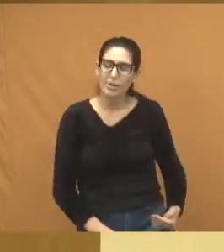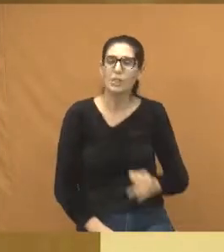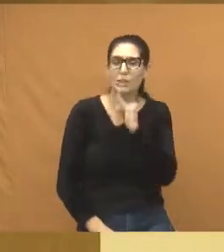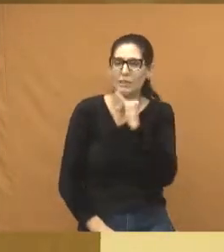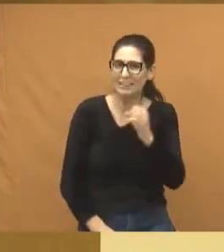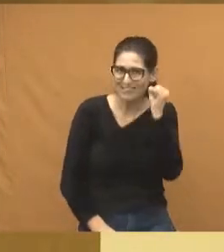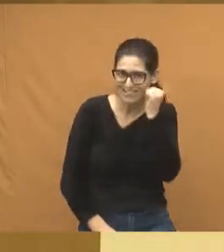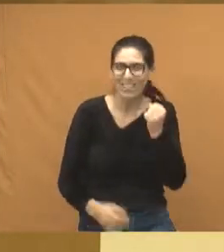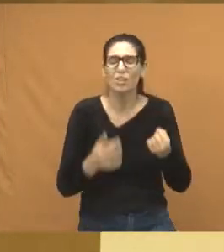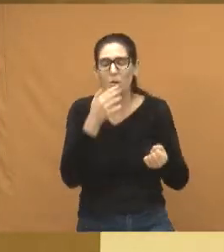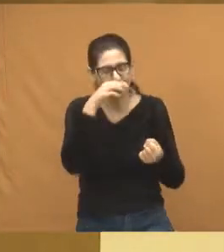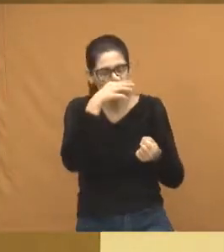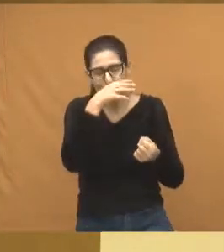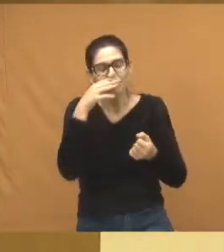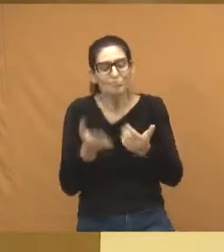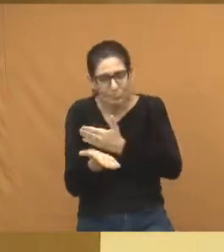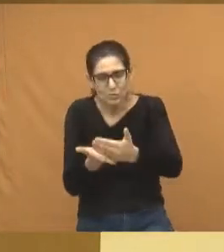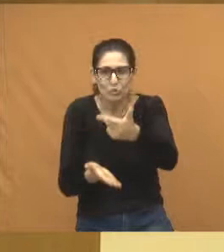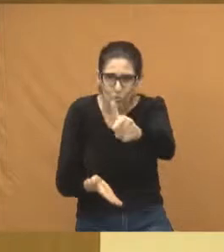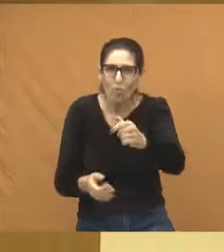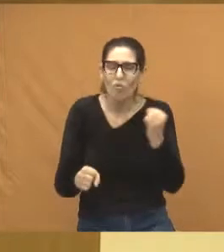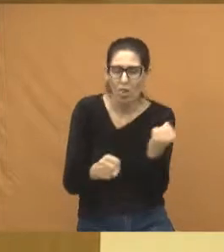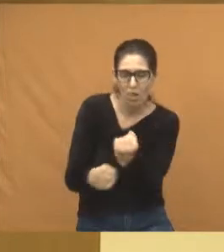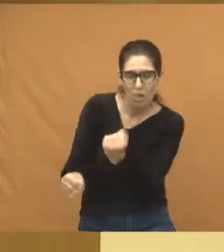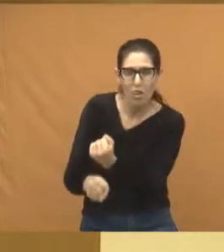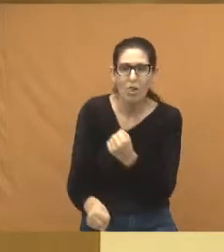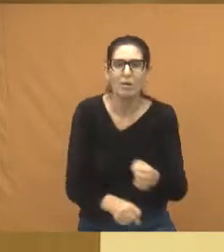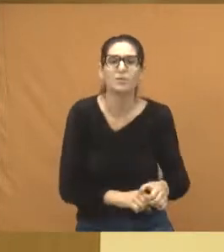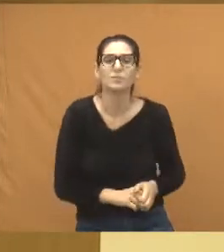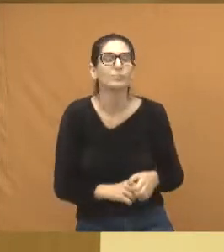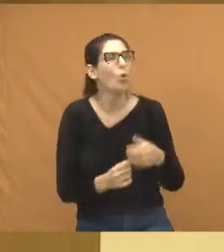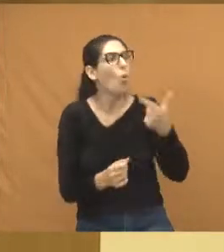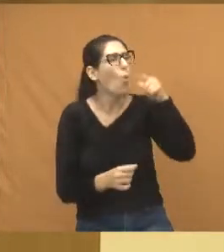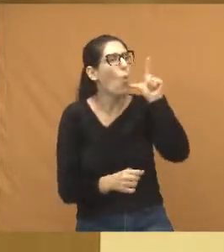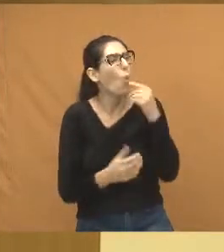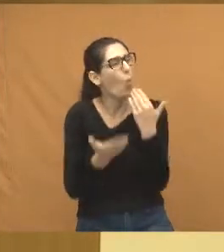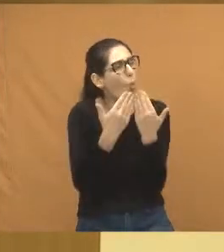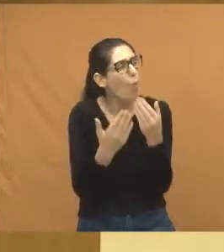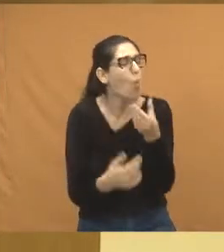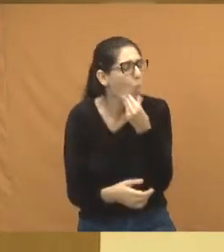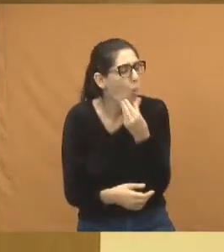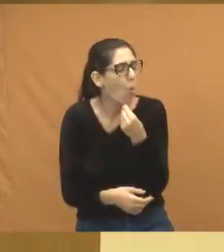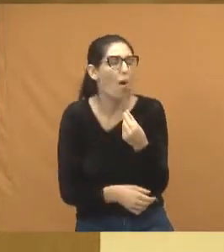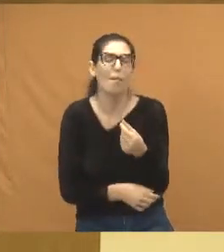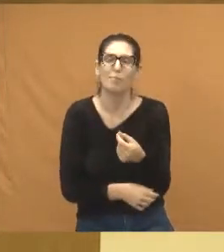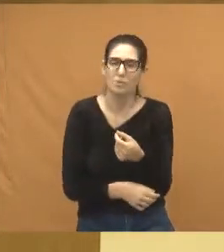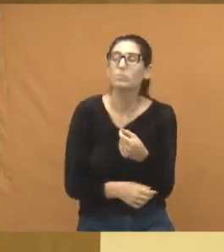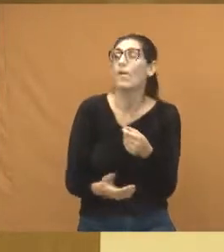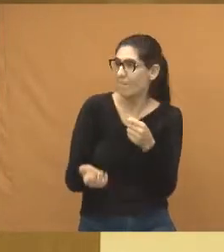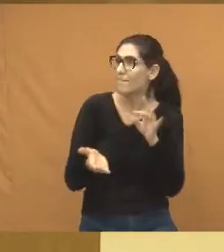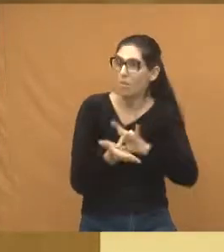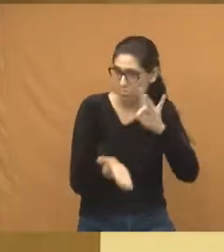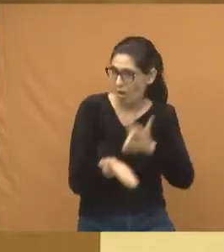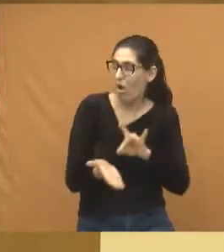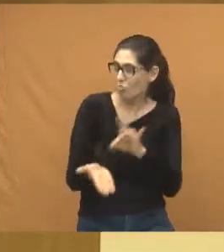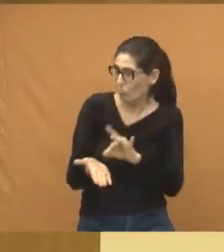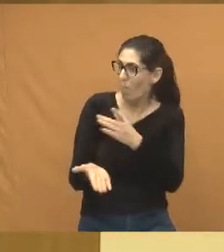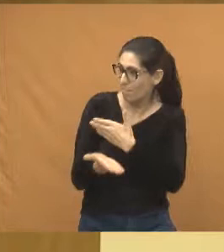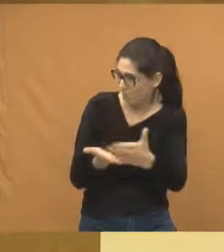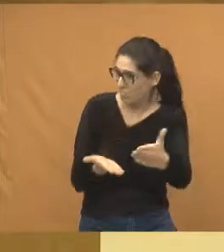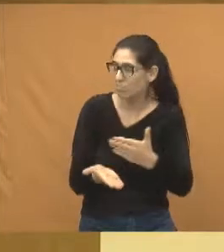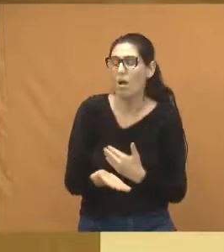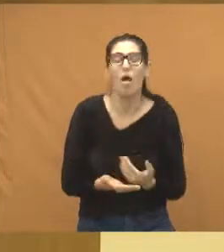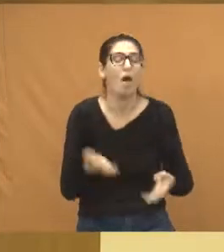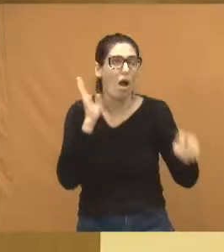ontem a oportunidade de conversar com um funcionário dessa empresa, que ele falou que vai começar, vai ter mais máquina a partir de hoje já, mais